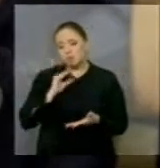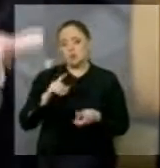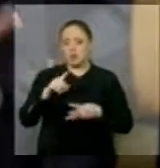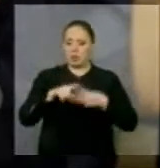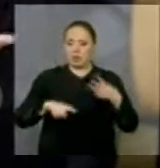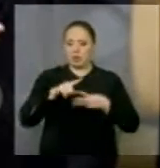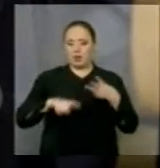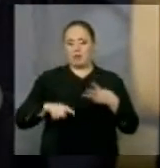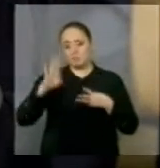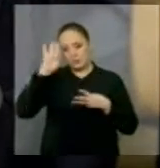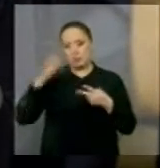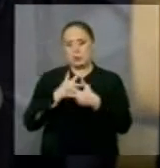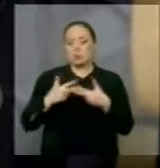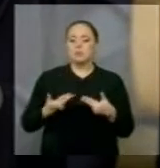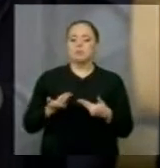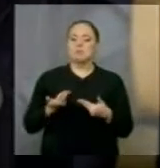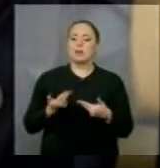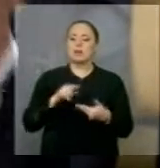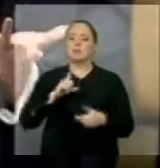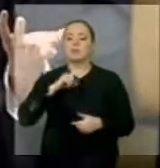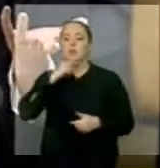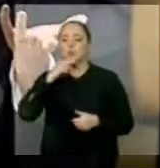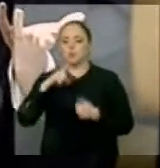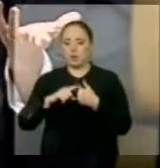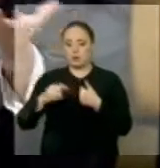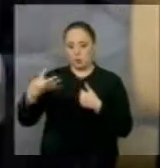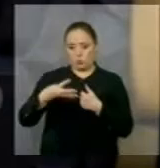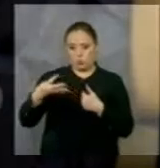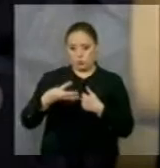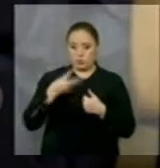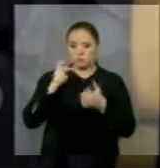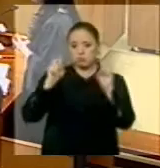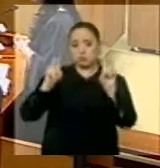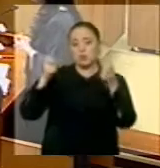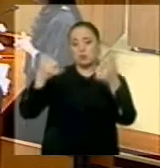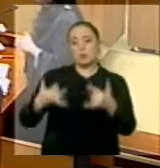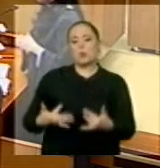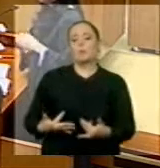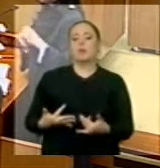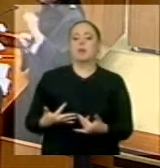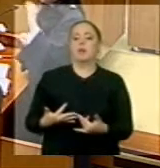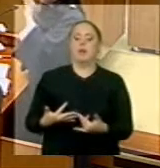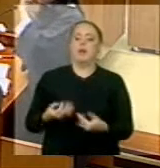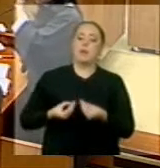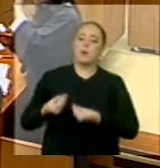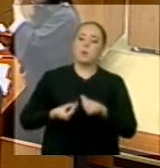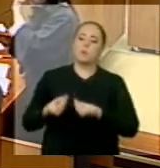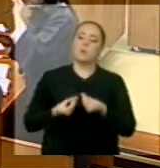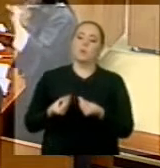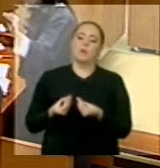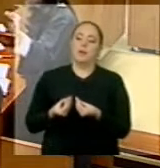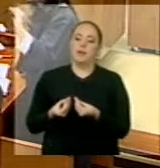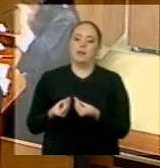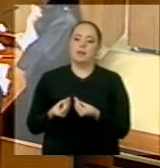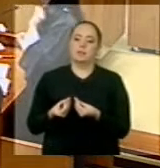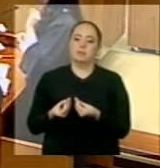três grandes dispositivos questionados. O artigo 4º, que diz respeito expressamente a